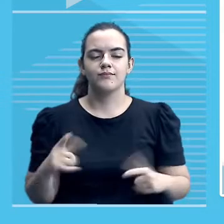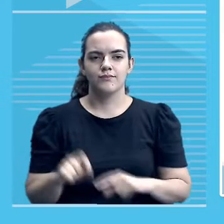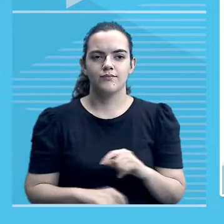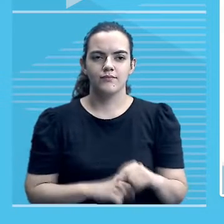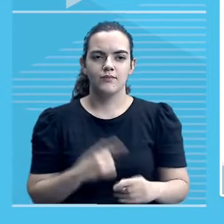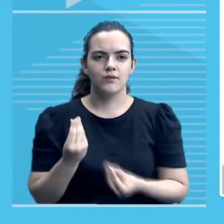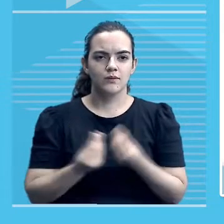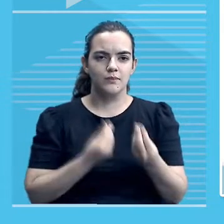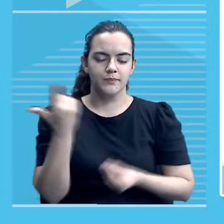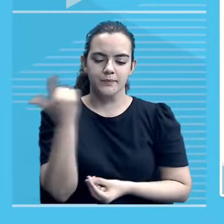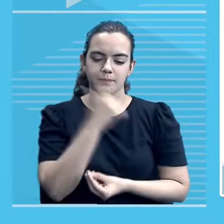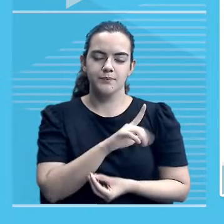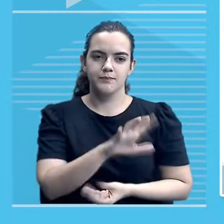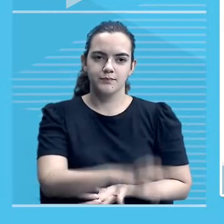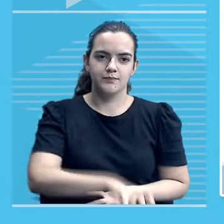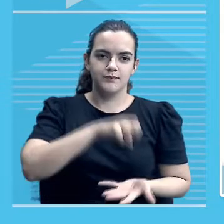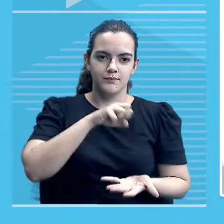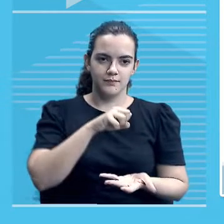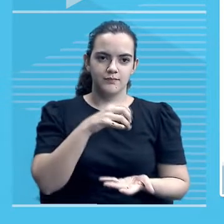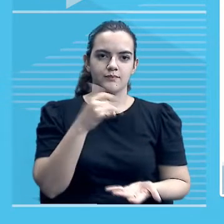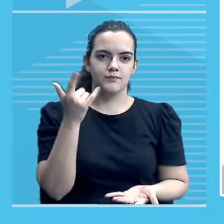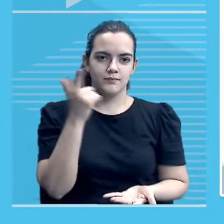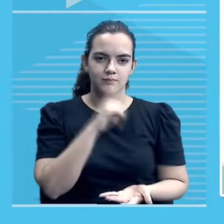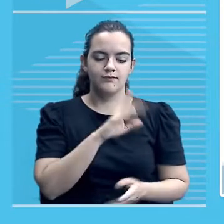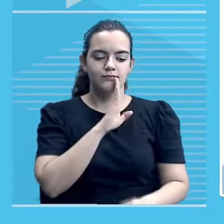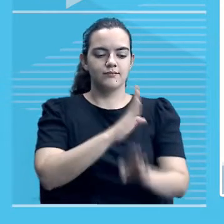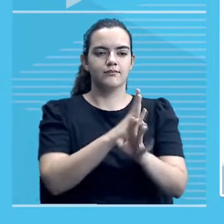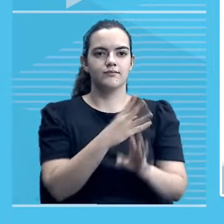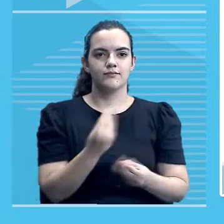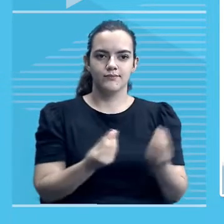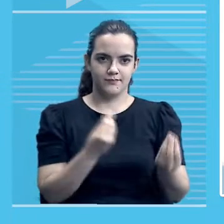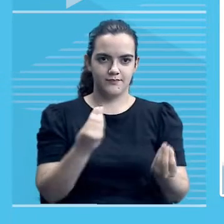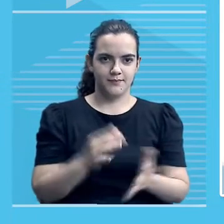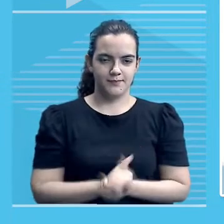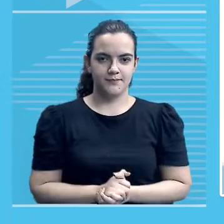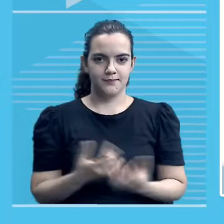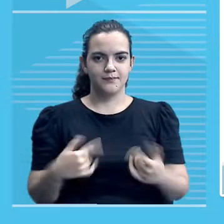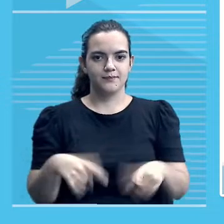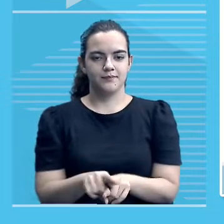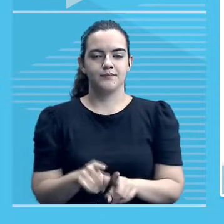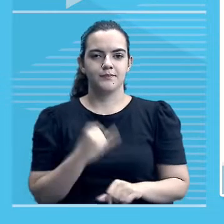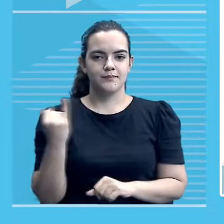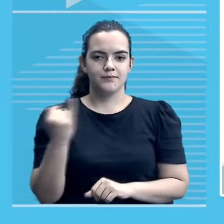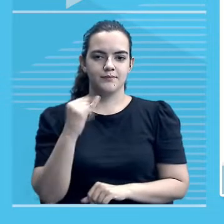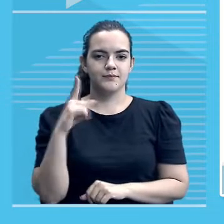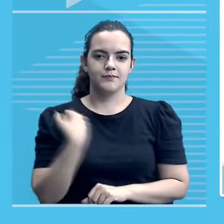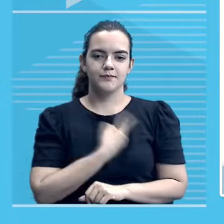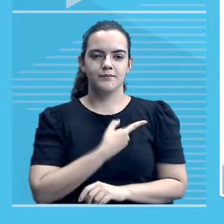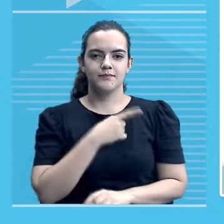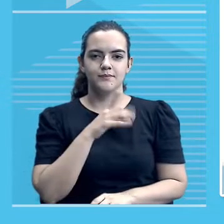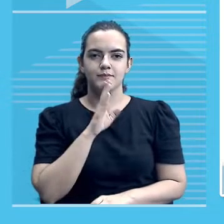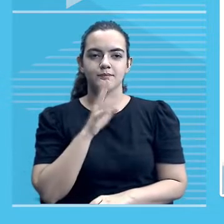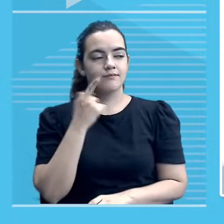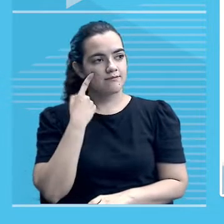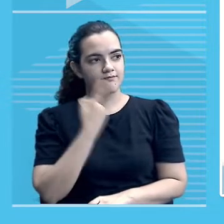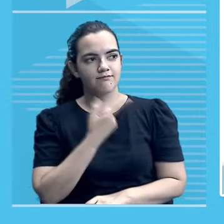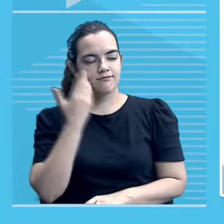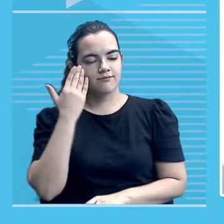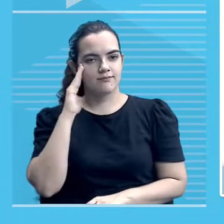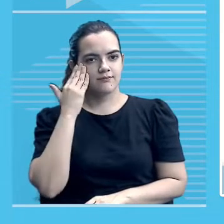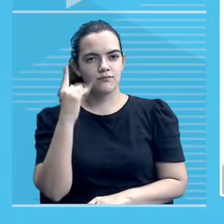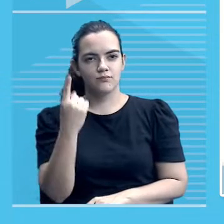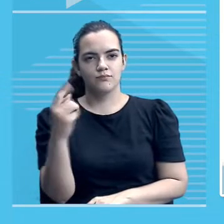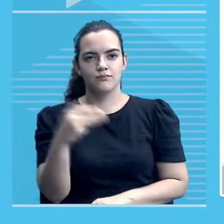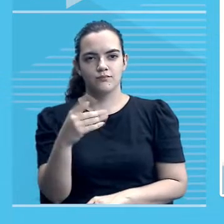que ele é obtido, né? A obtenção do sal também é importante saber, tá ok? Vamos colocar então um minutinho para o pessoal fazer um print aí